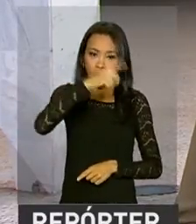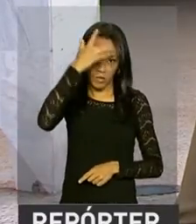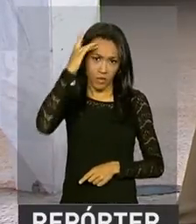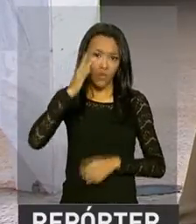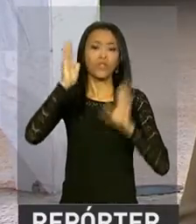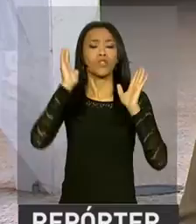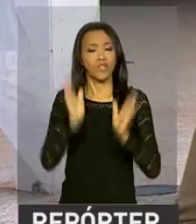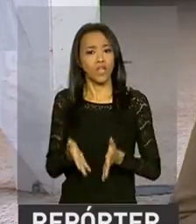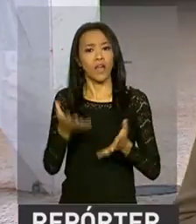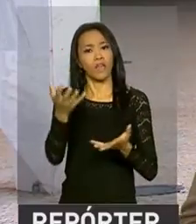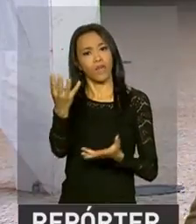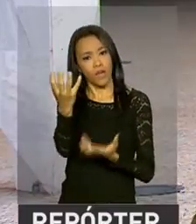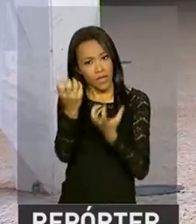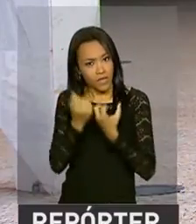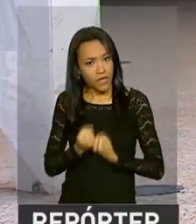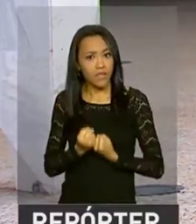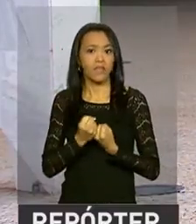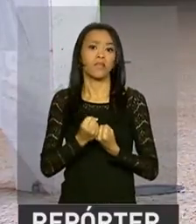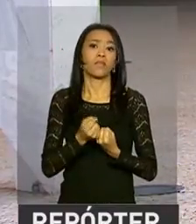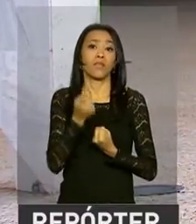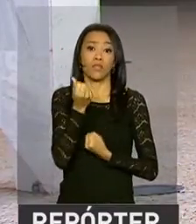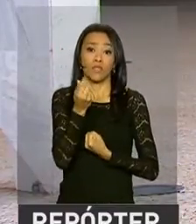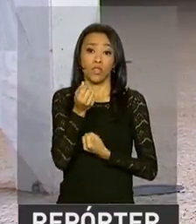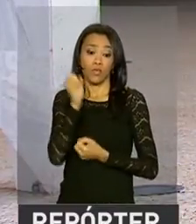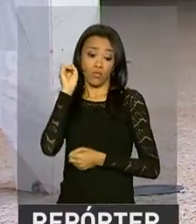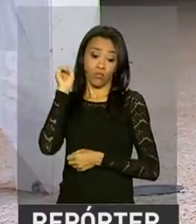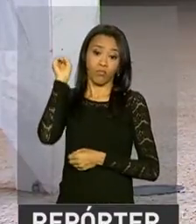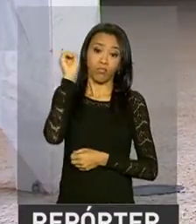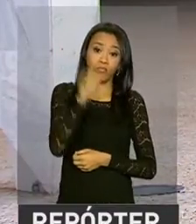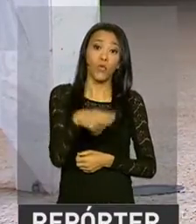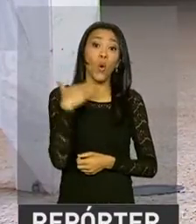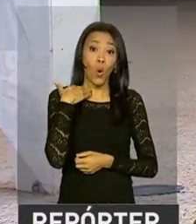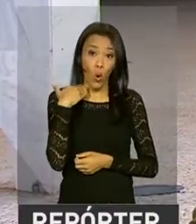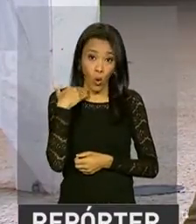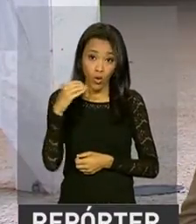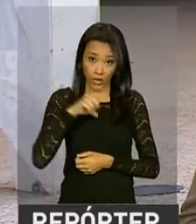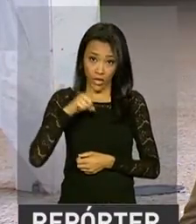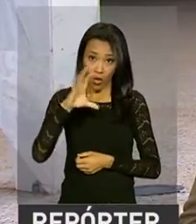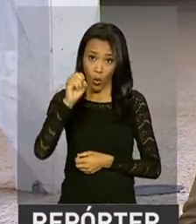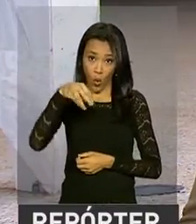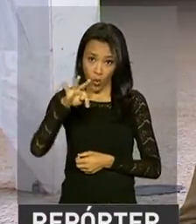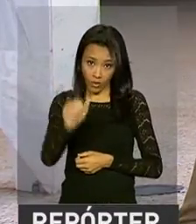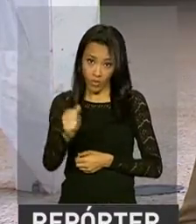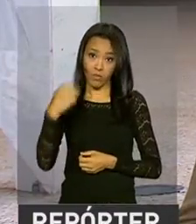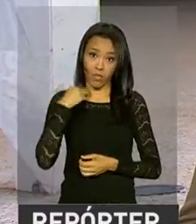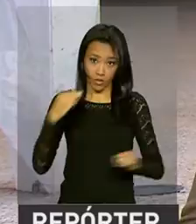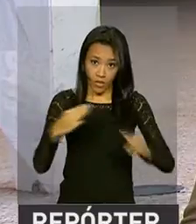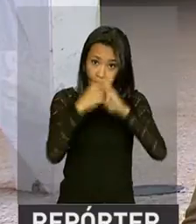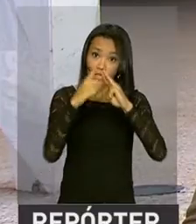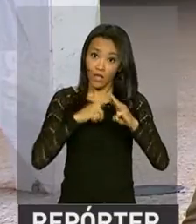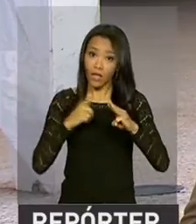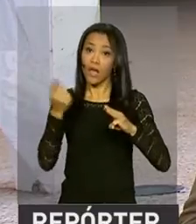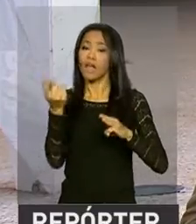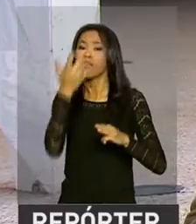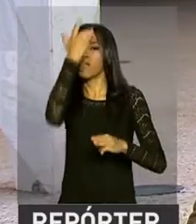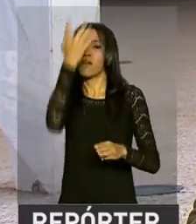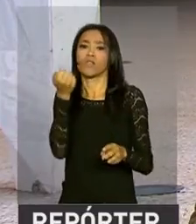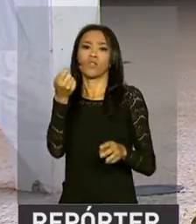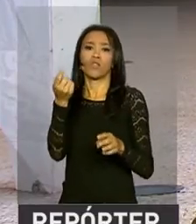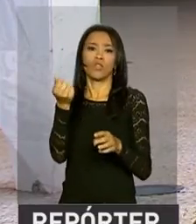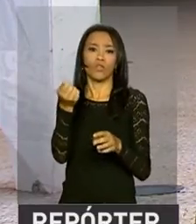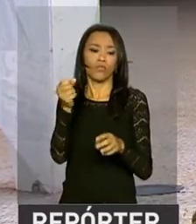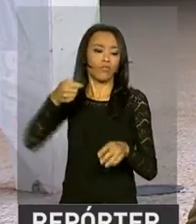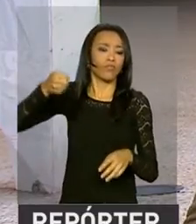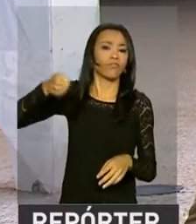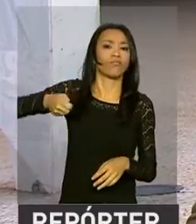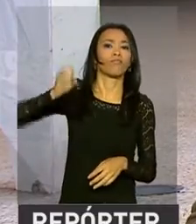vão receber o crédito direto nas contas que eles têm na caixa econômica federal e as agências da caixa econômica também vão